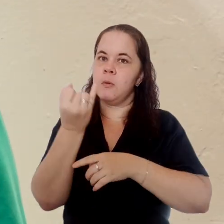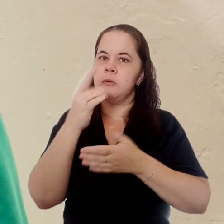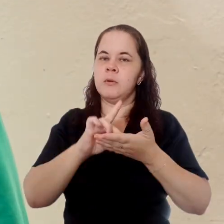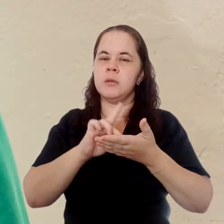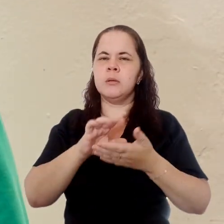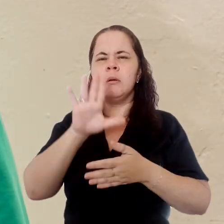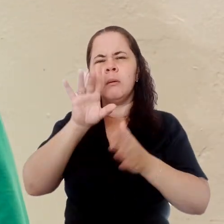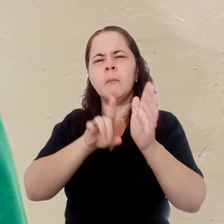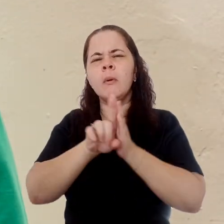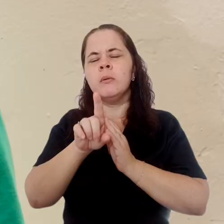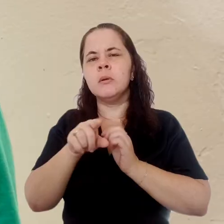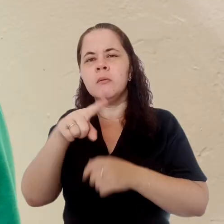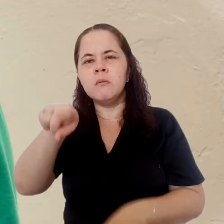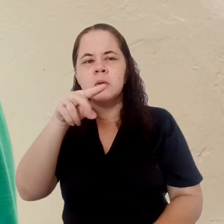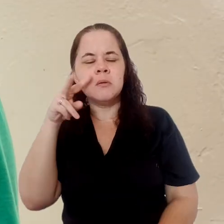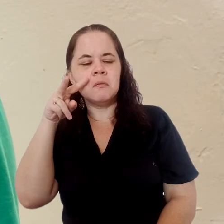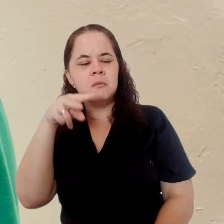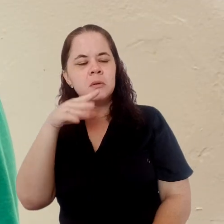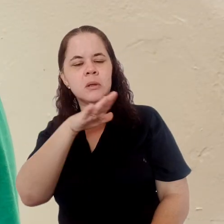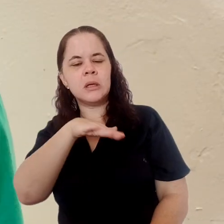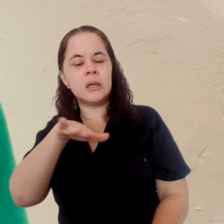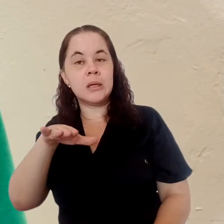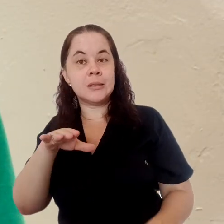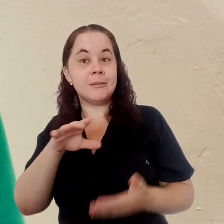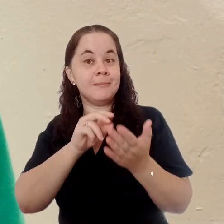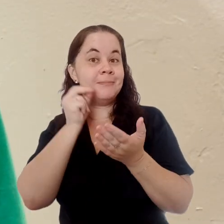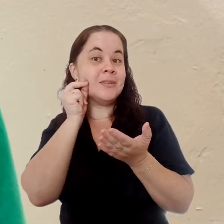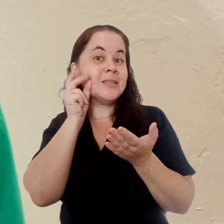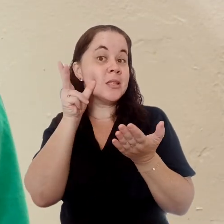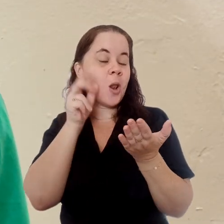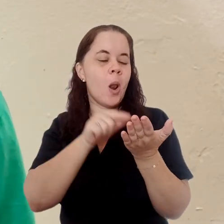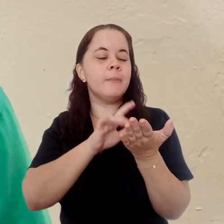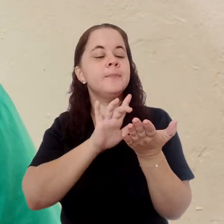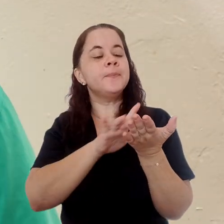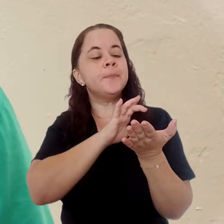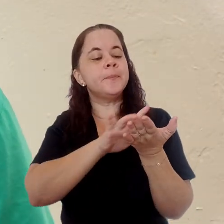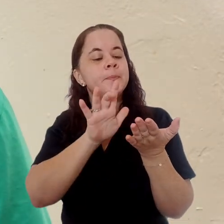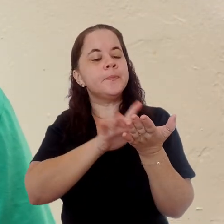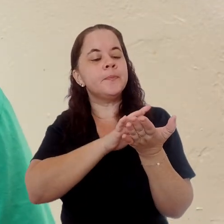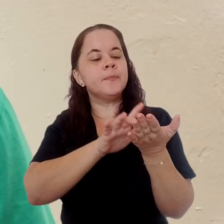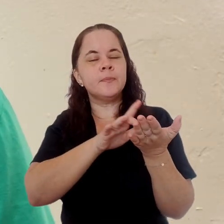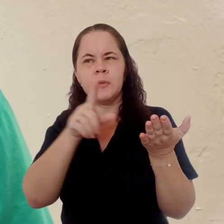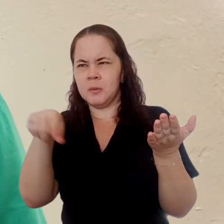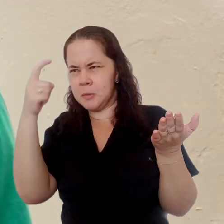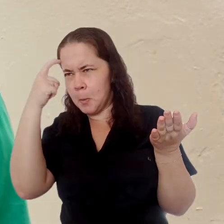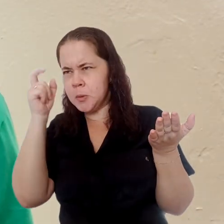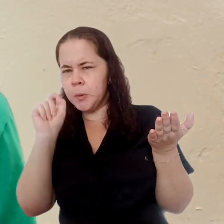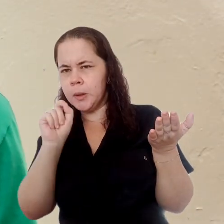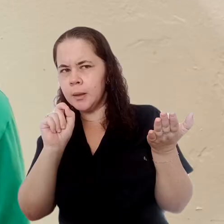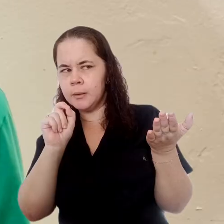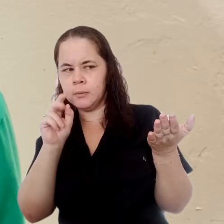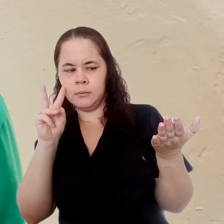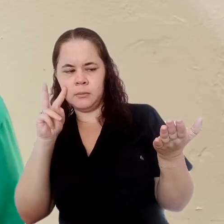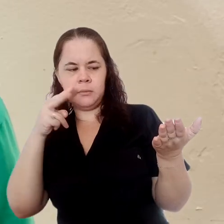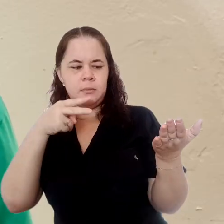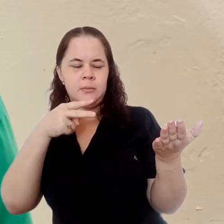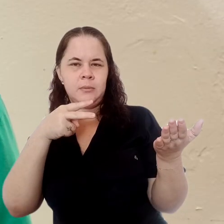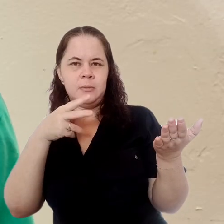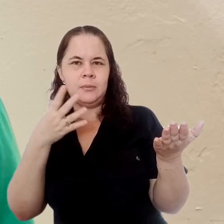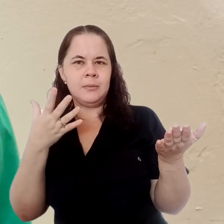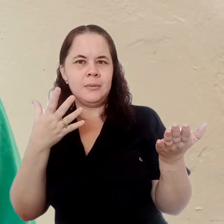vocês veem uma criança, vocês se deparam com uma criança com o celular na mão, o que que passa na mente de vocês? Claro que